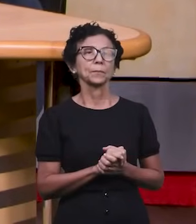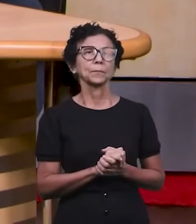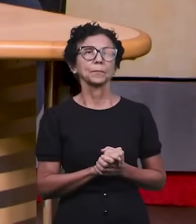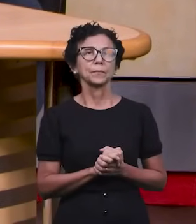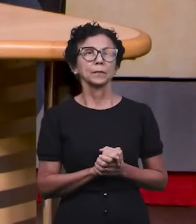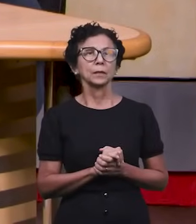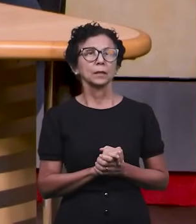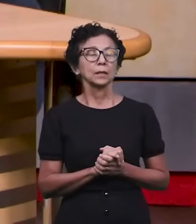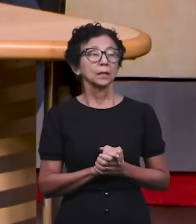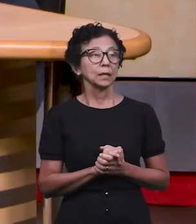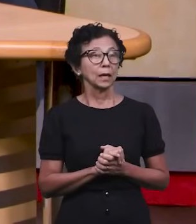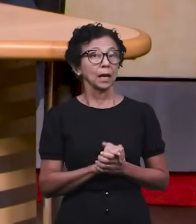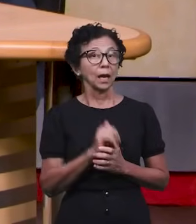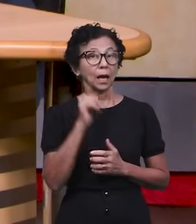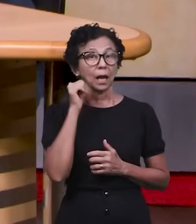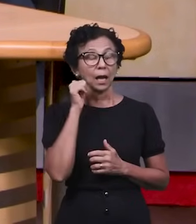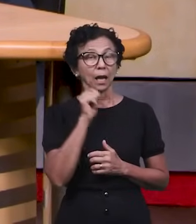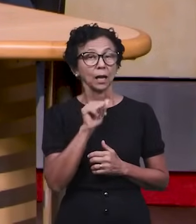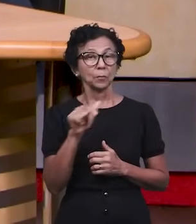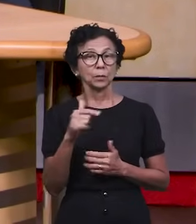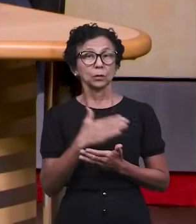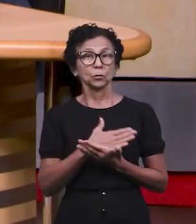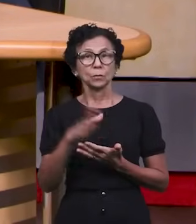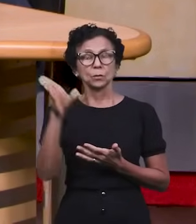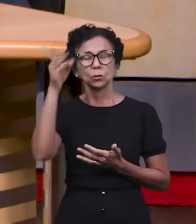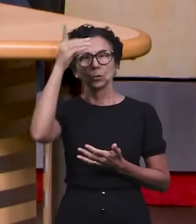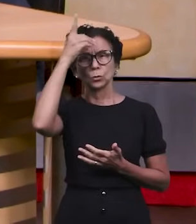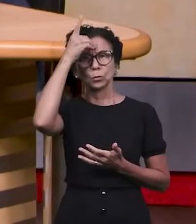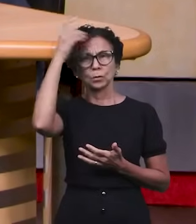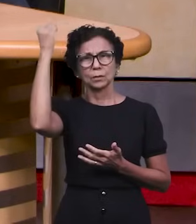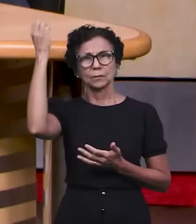hora para outra, ela começou a ter visões,